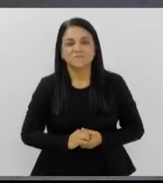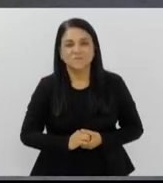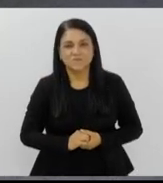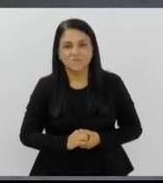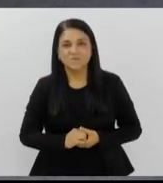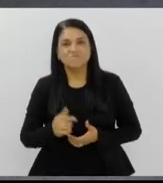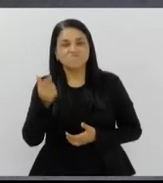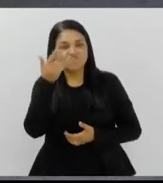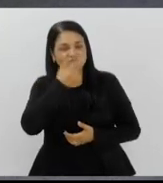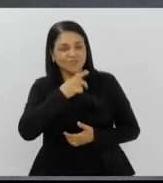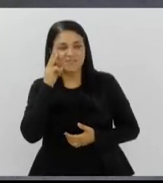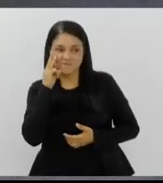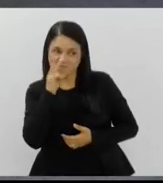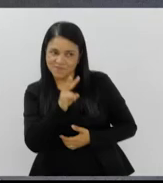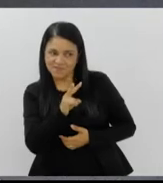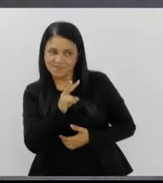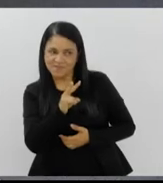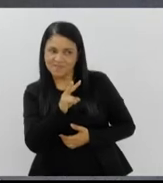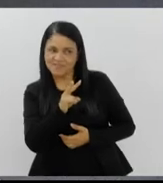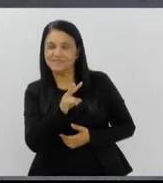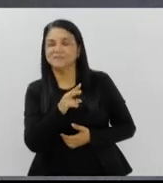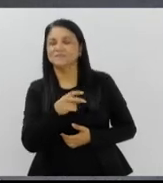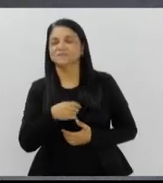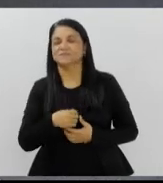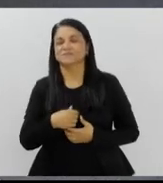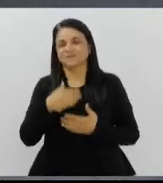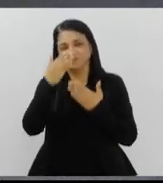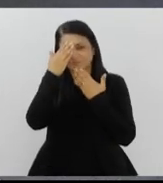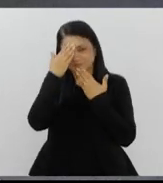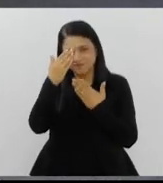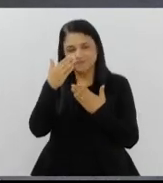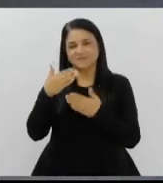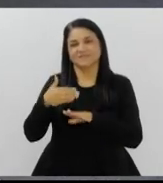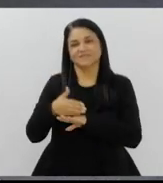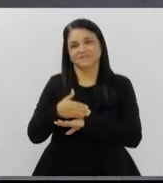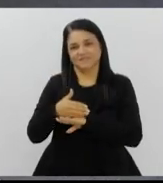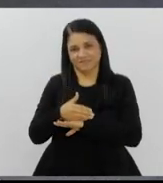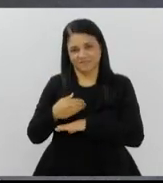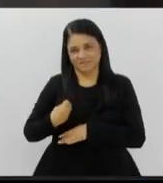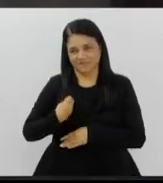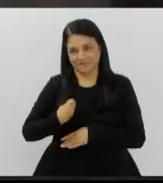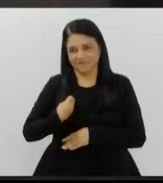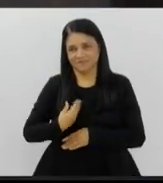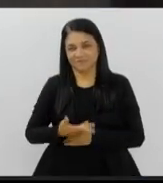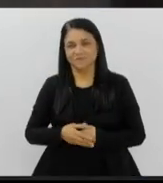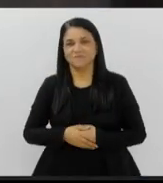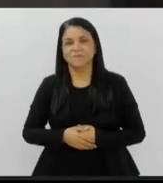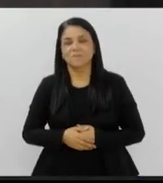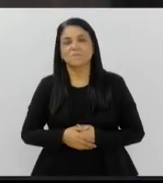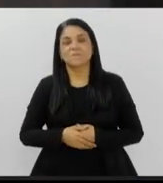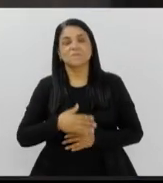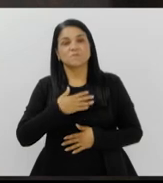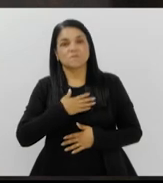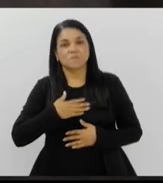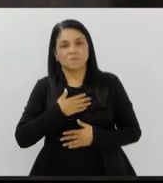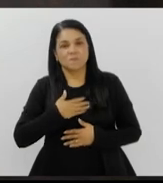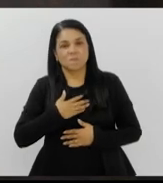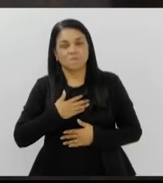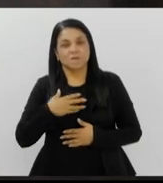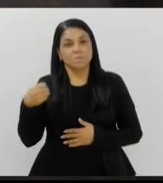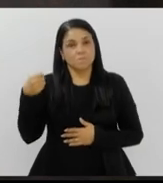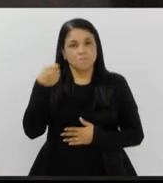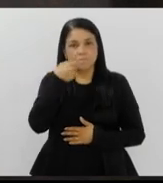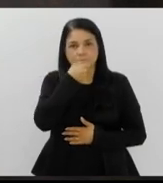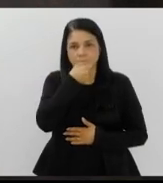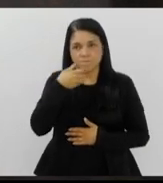Mas eu consegui enxergá-la aqui de longe. Muito obrigada pela sua presença, tá? Gostaria de conceder a fala